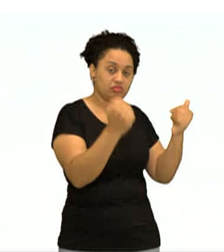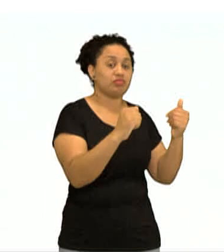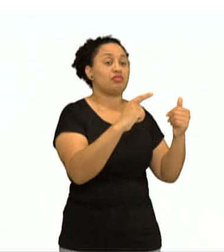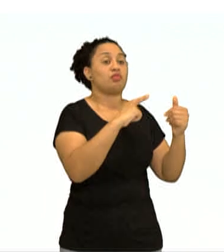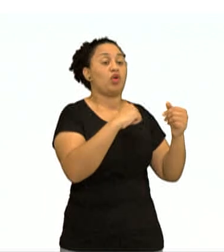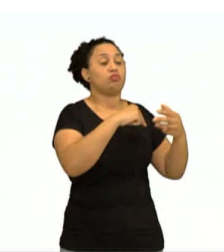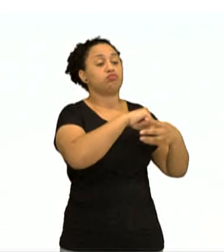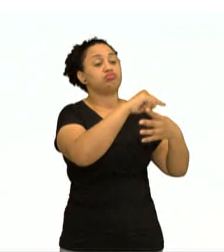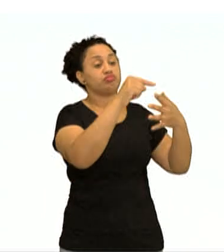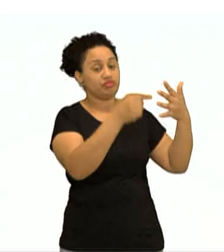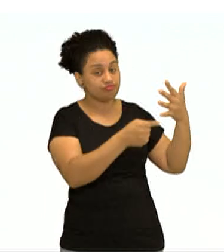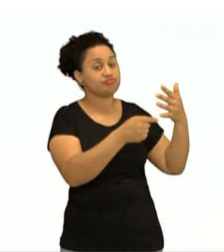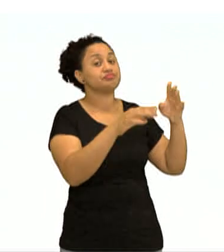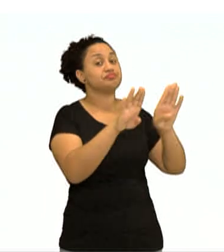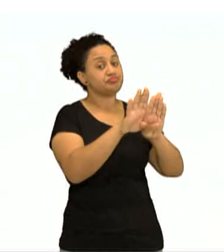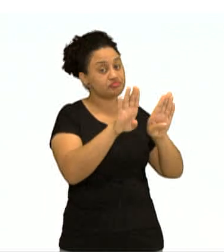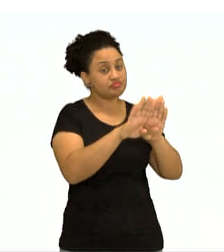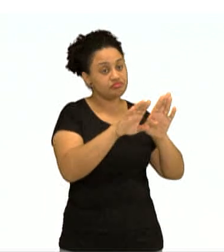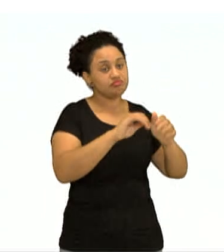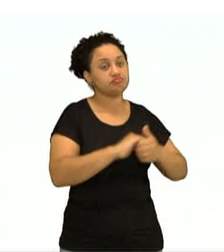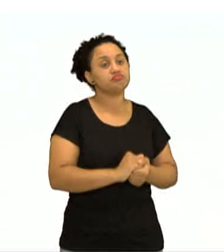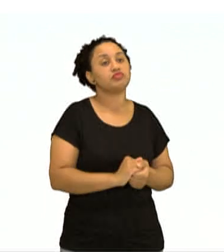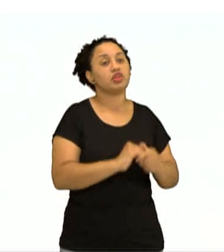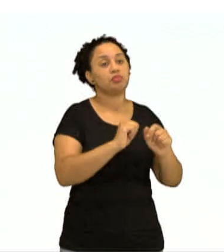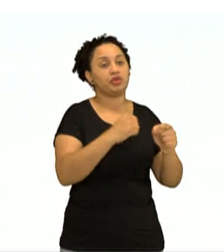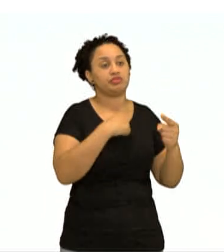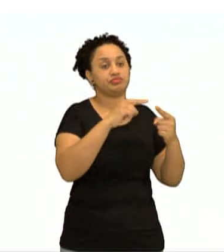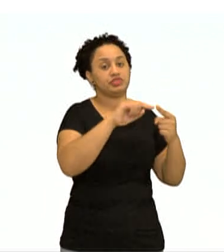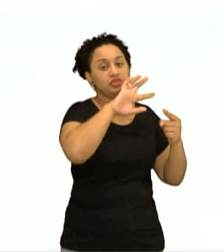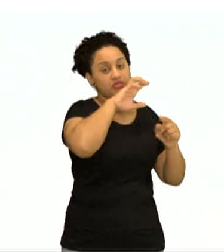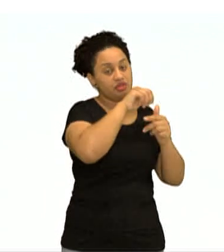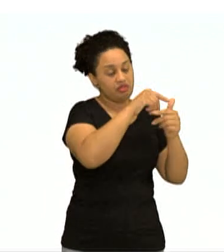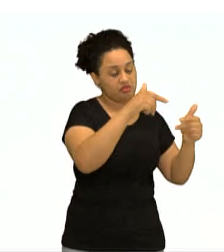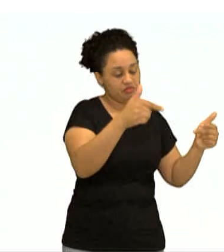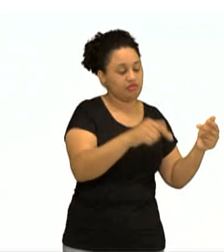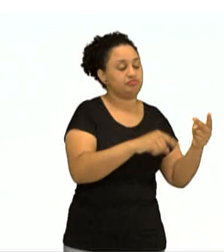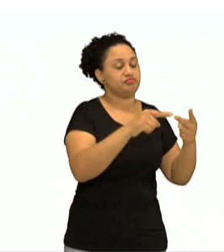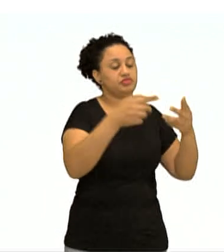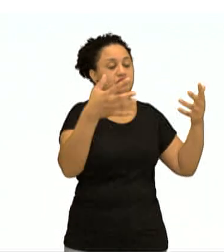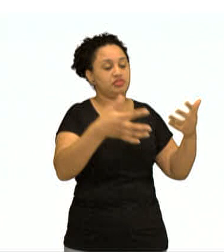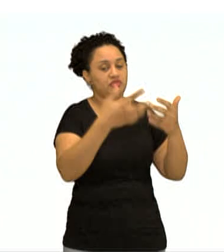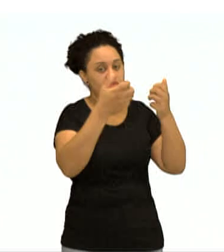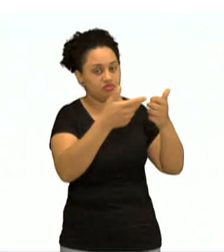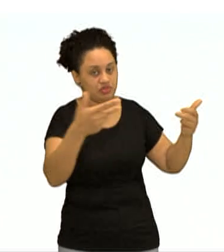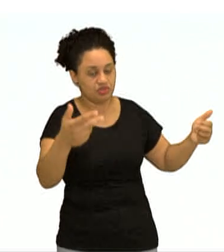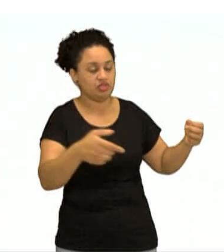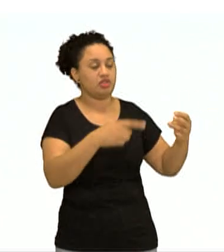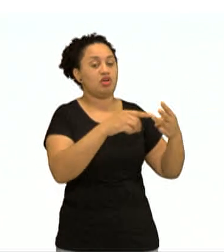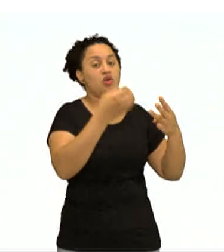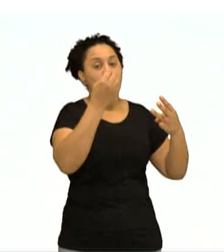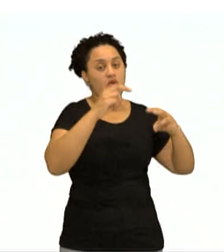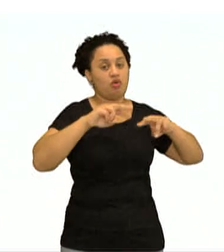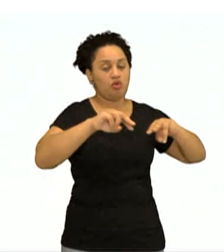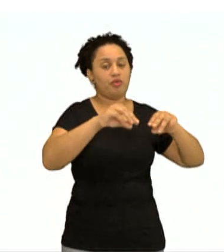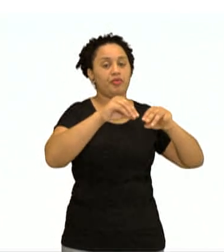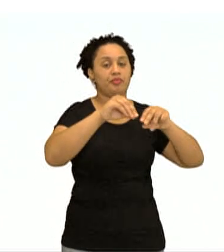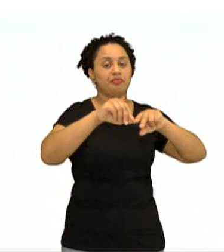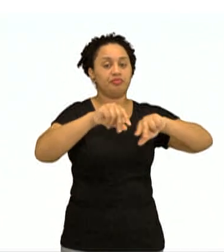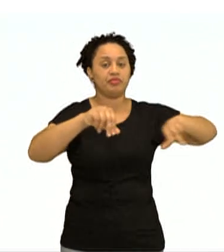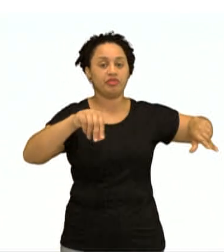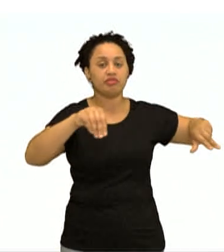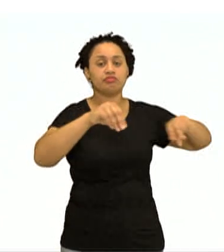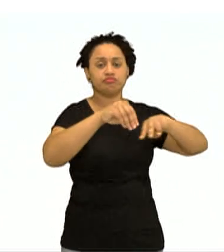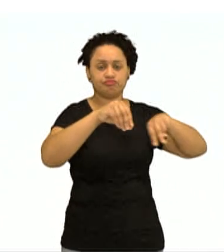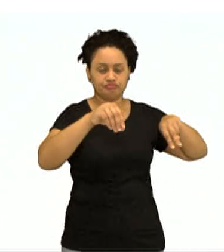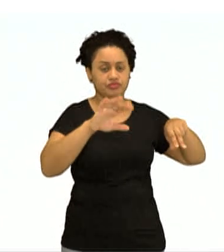uma classificação, podendo ser animais, vegetais ou minerais. Vamos ver